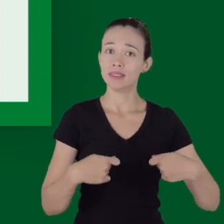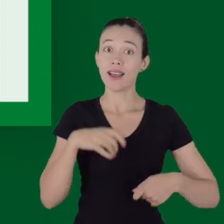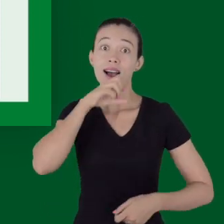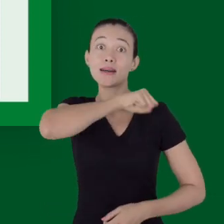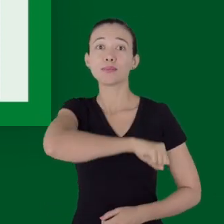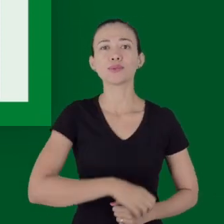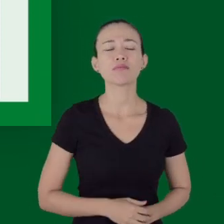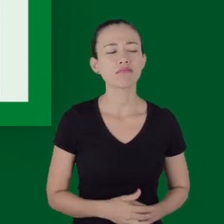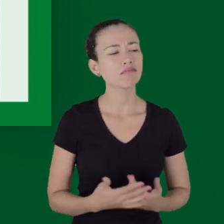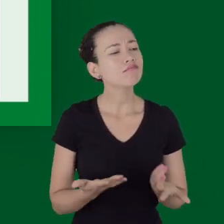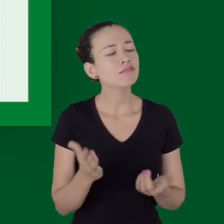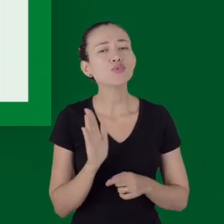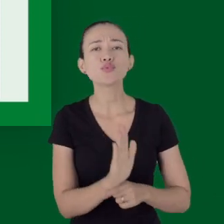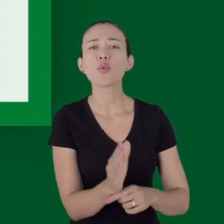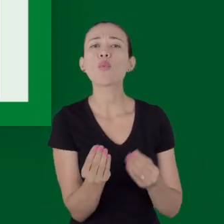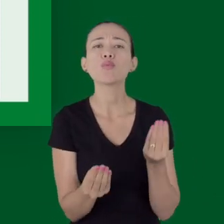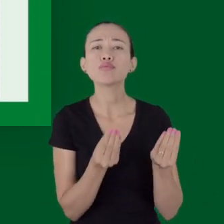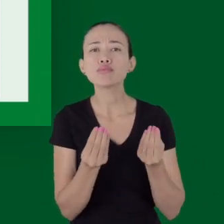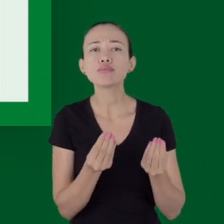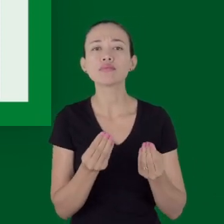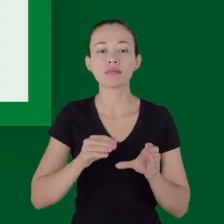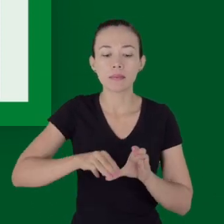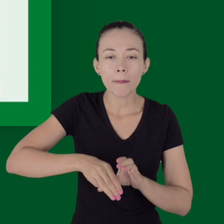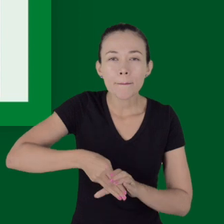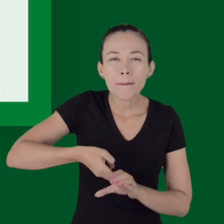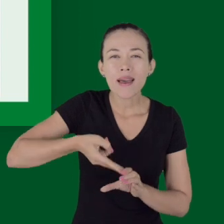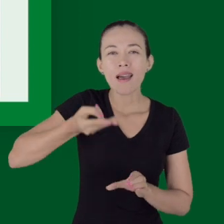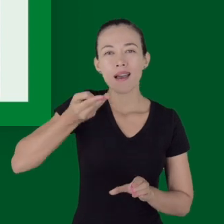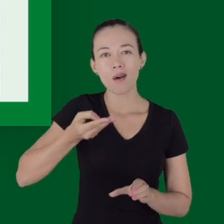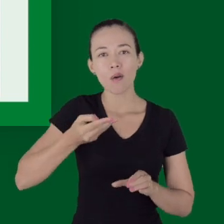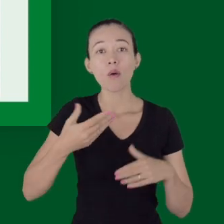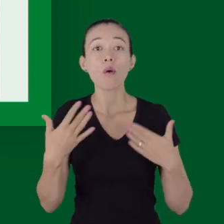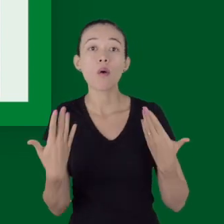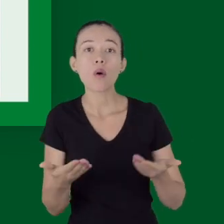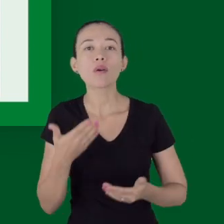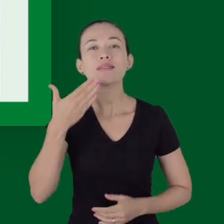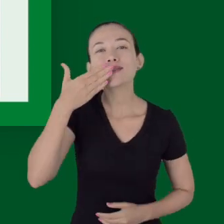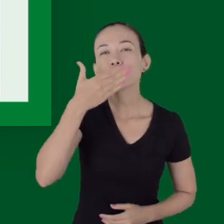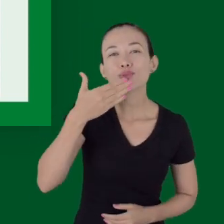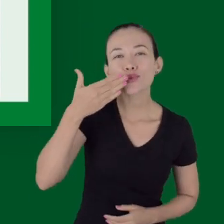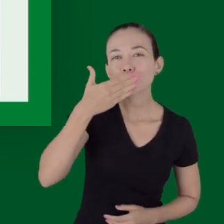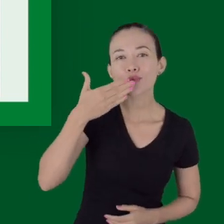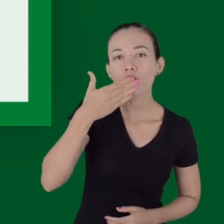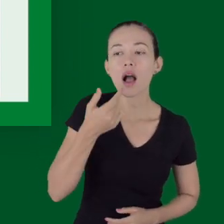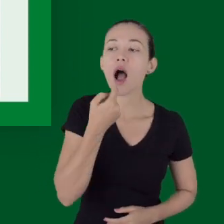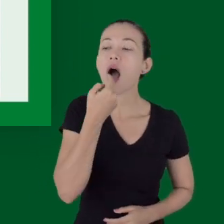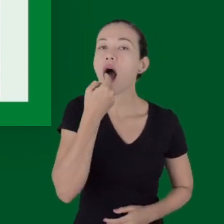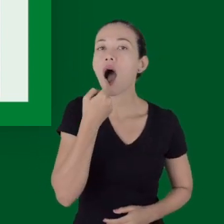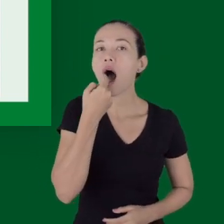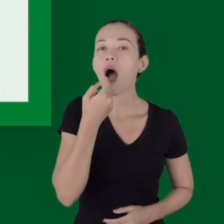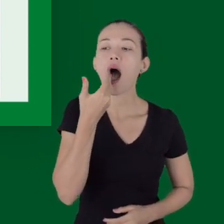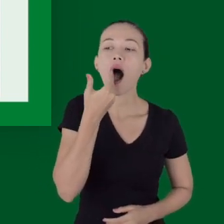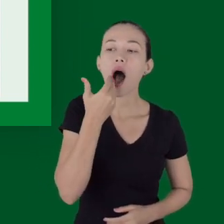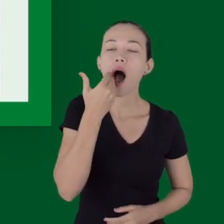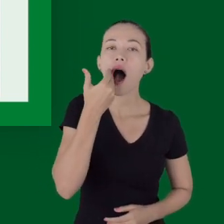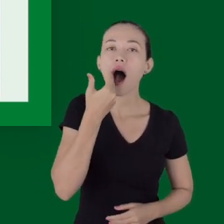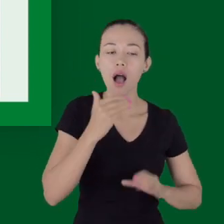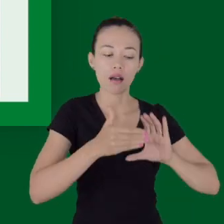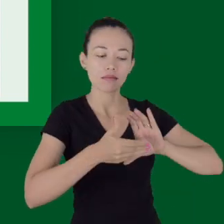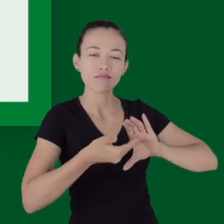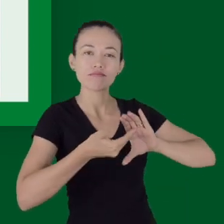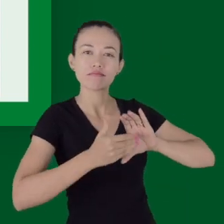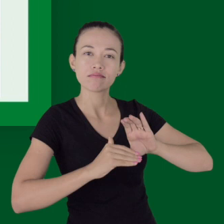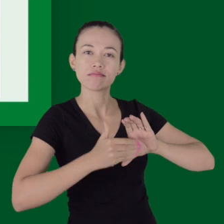é esfregar mel ou açúcar na parte interna, aqui na mucosa oral, da bochecha, né? Abre a boca e passa